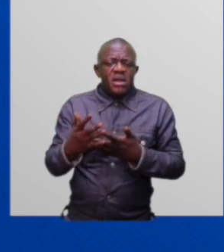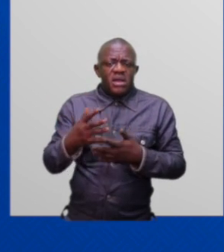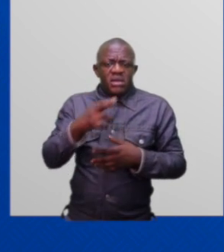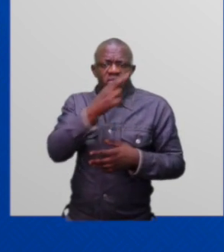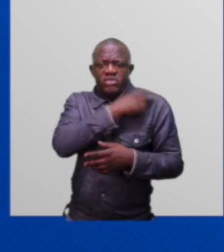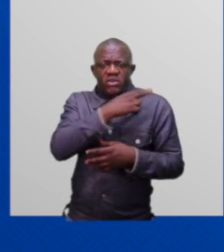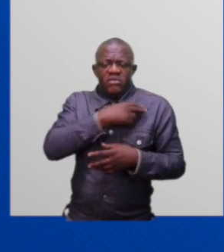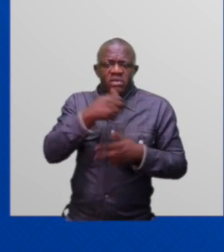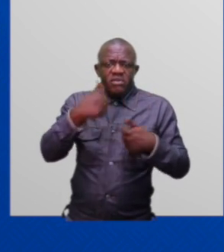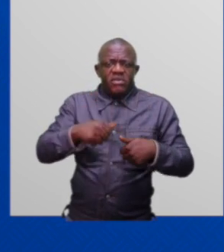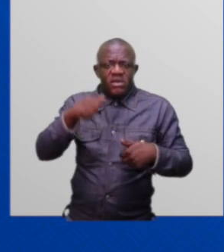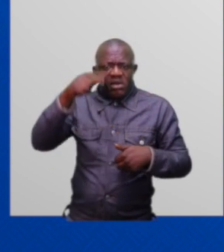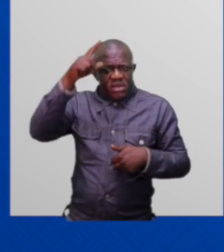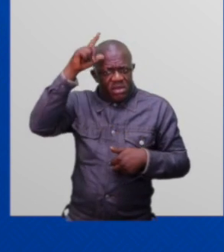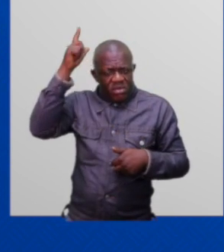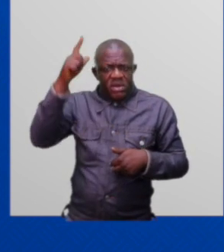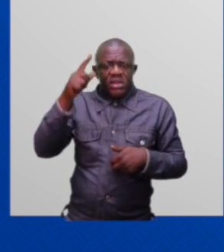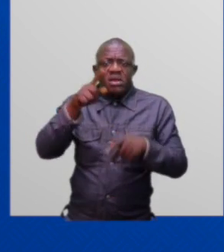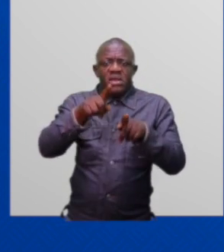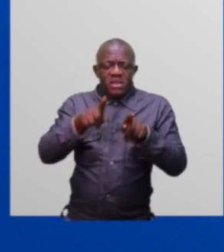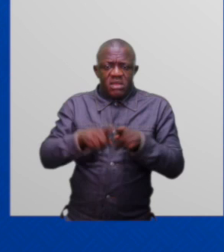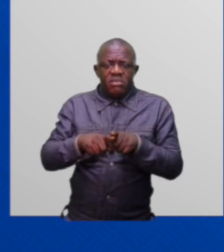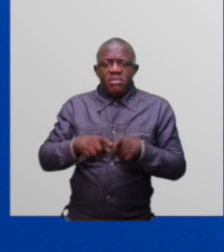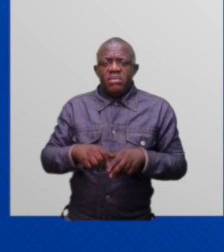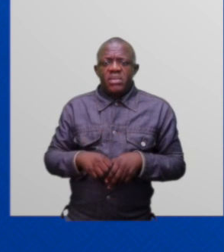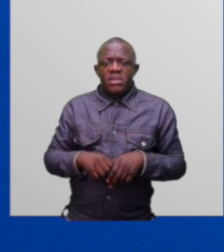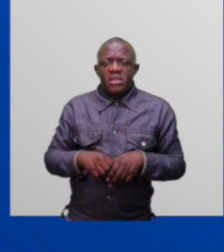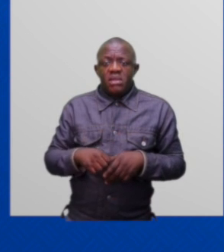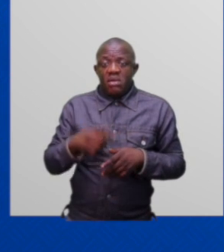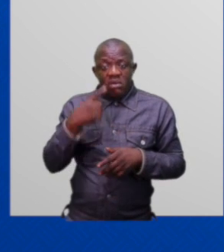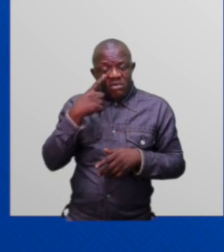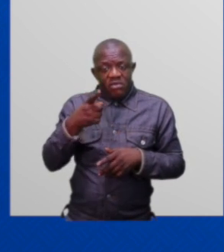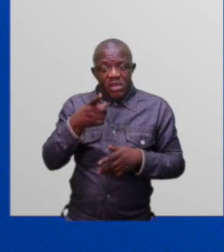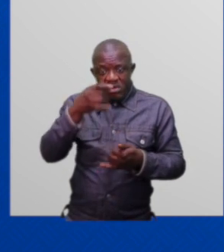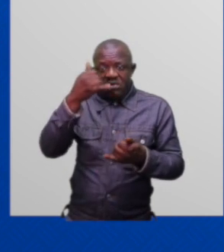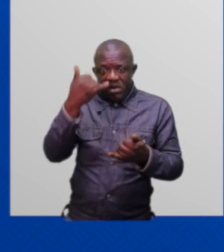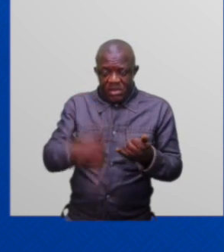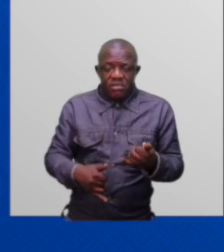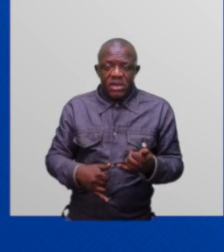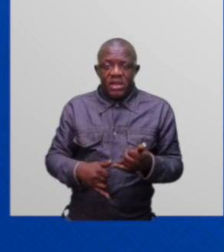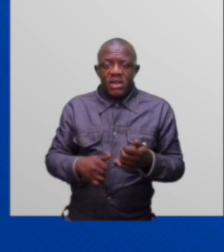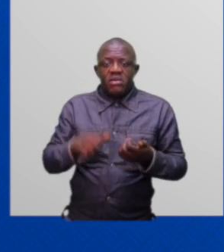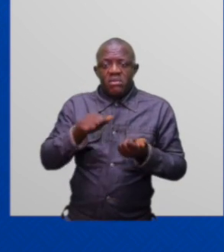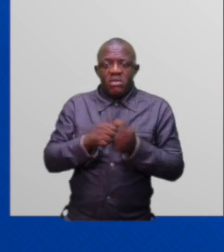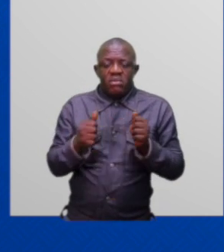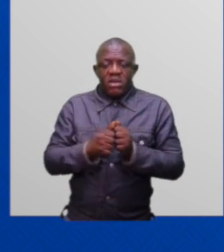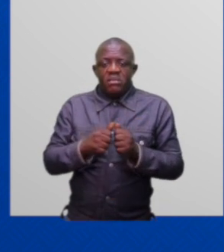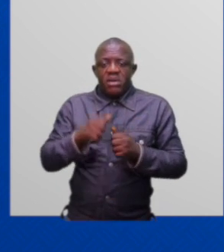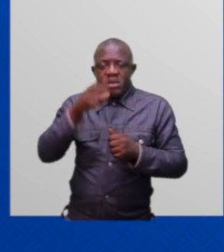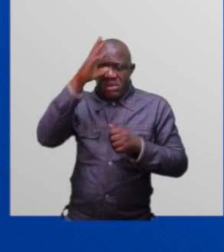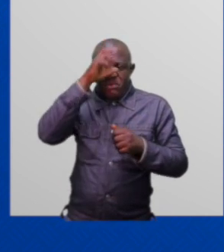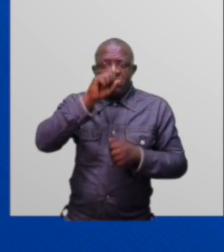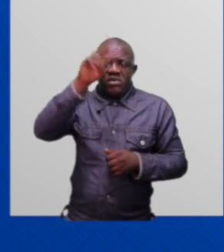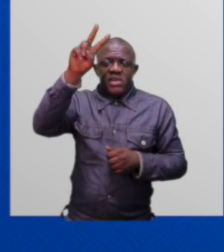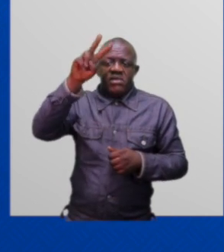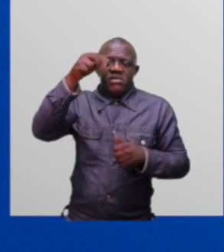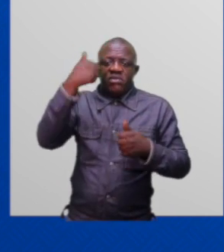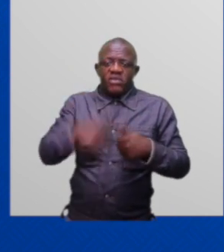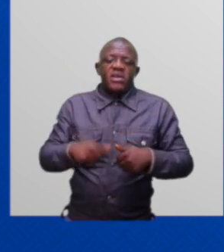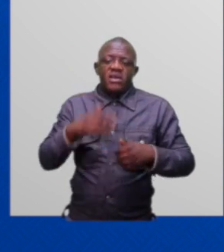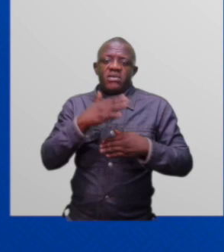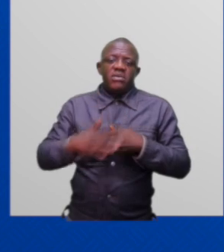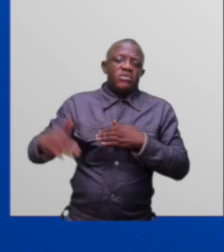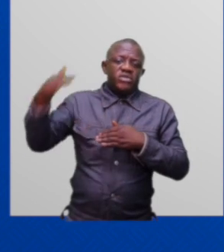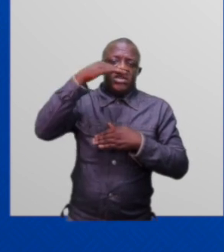Municipal e os munícipes eleitores, acabando com um sistema de centralismo extremo em que tudo se